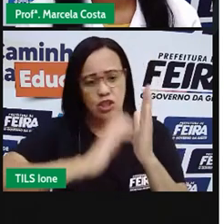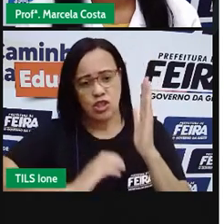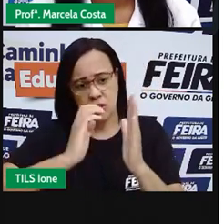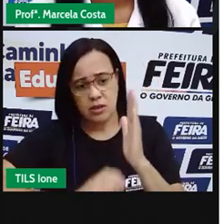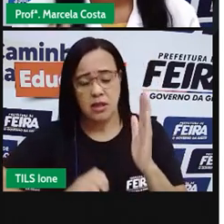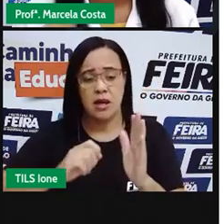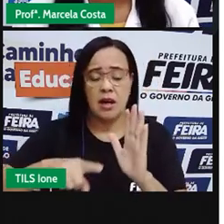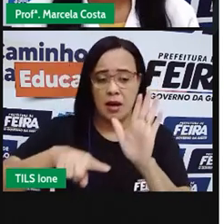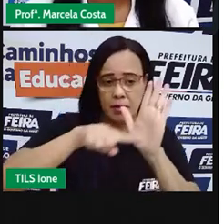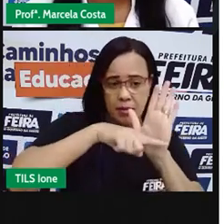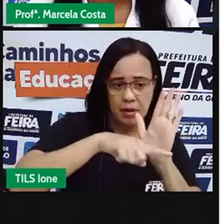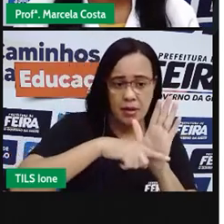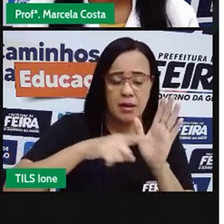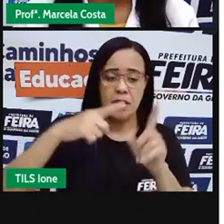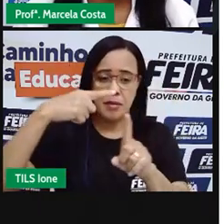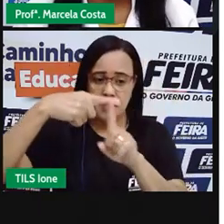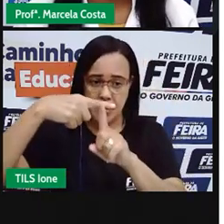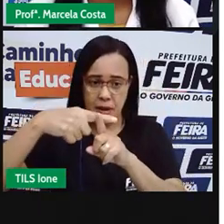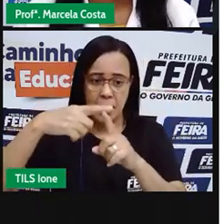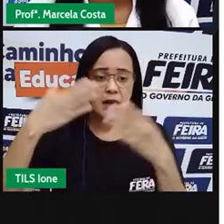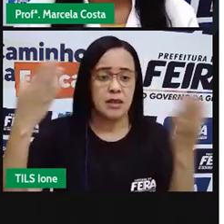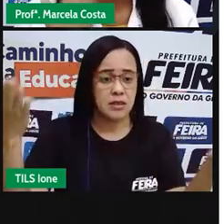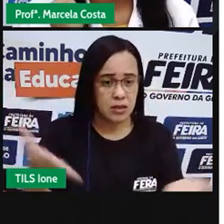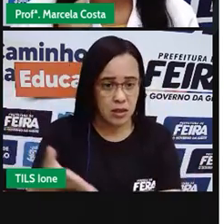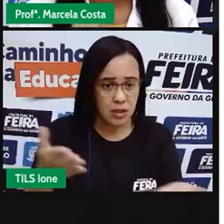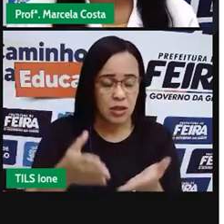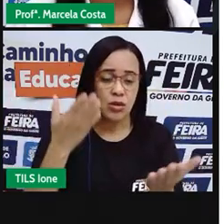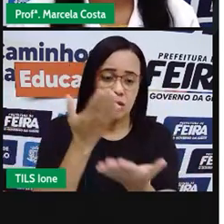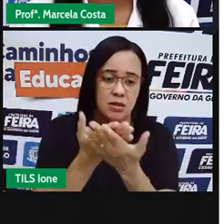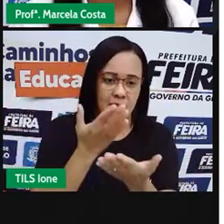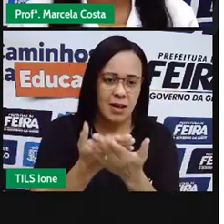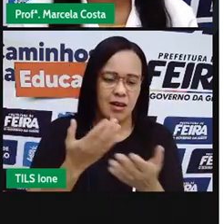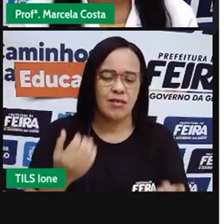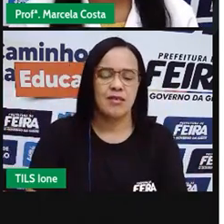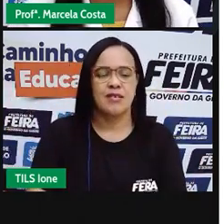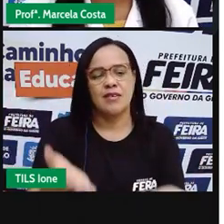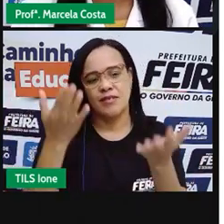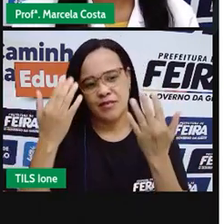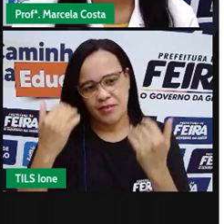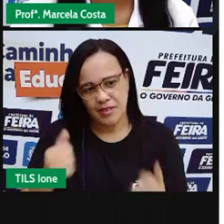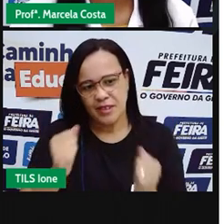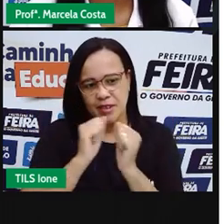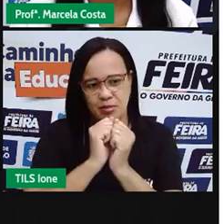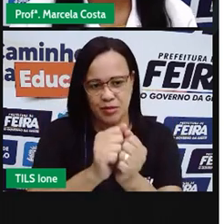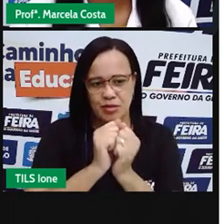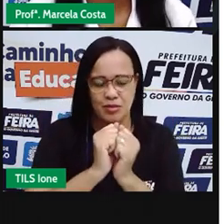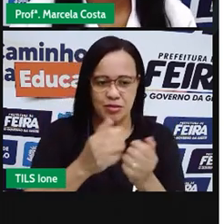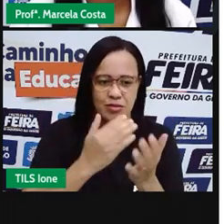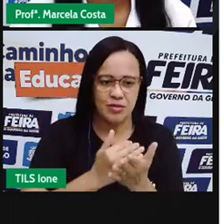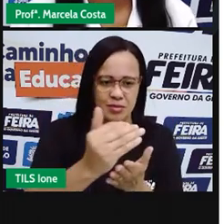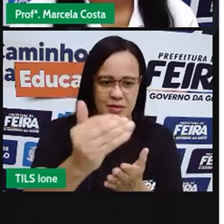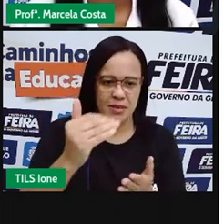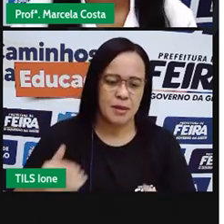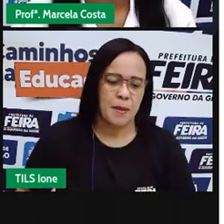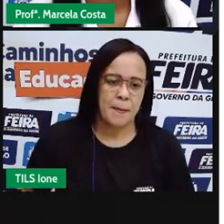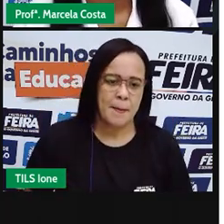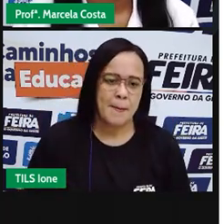somar, tudo isso durante essa aula. Então, vem comigo que a gente já vai começar.